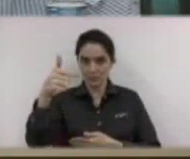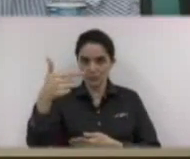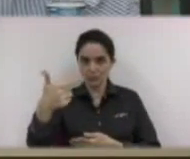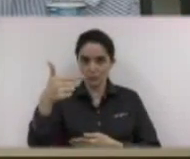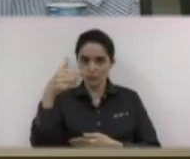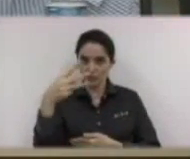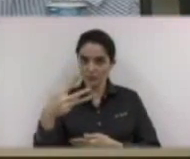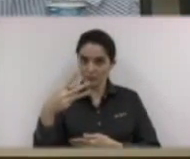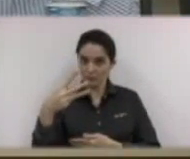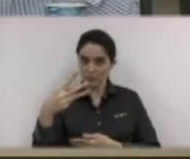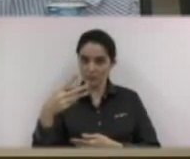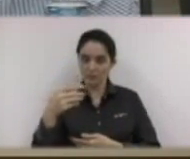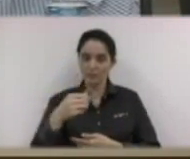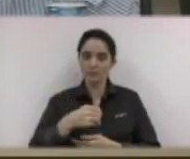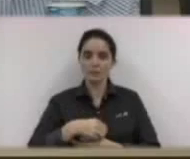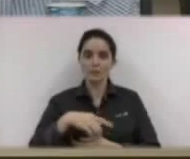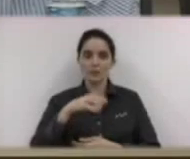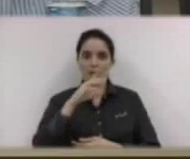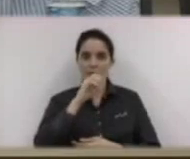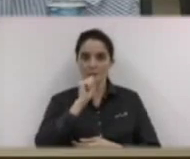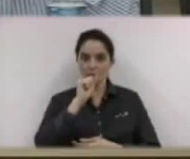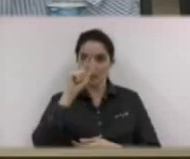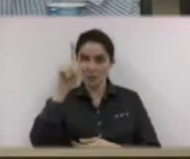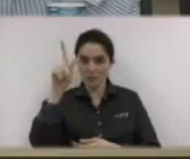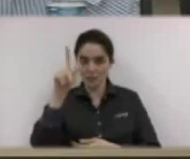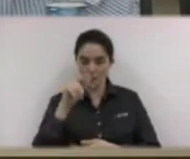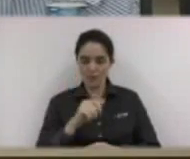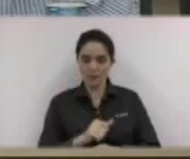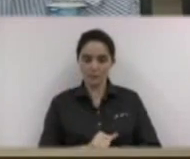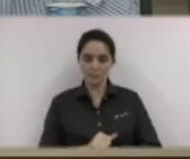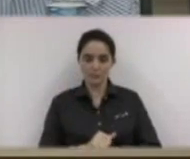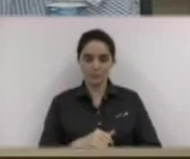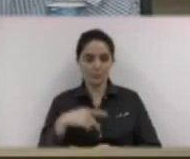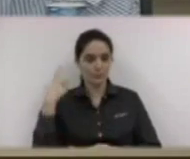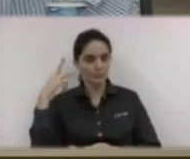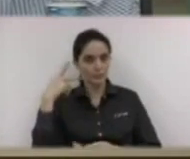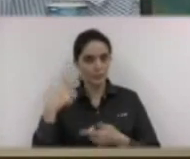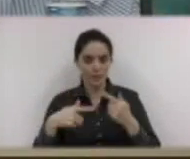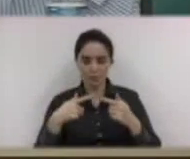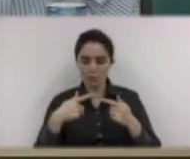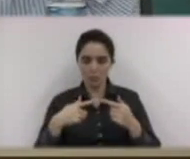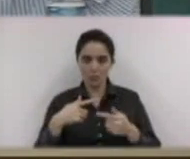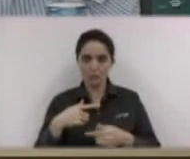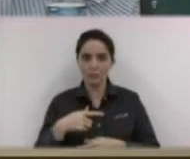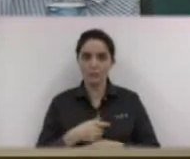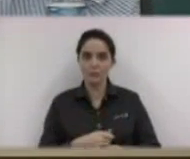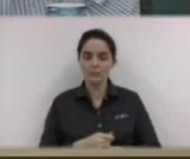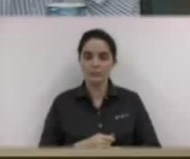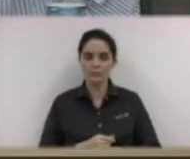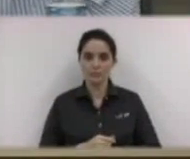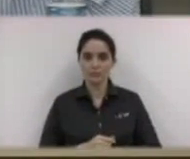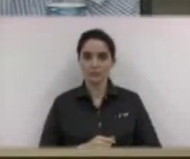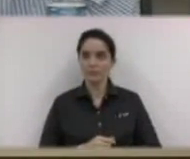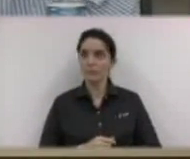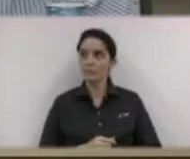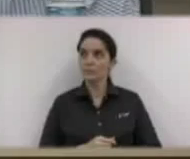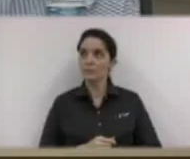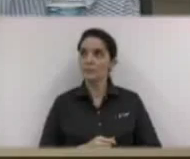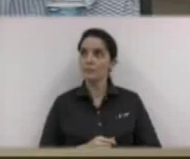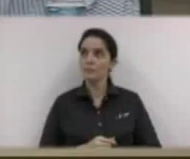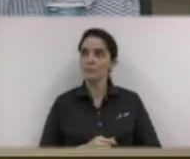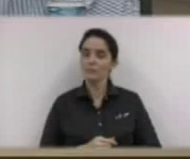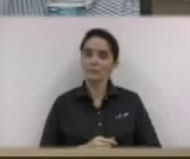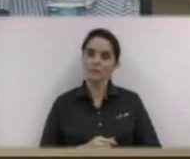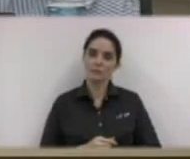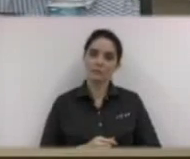723/2014 de Limeira. Algum vereador deseja discutir? Não há. Vereador Jorge. Um minuto. Senhor